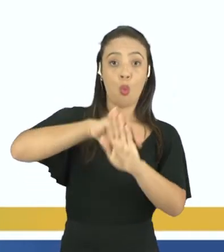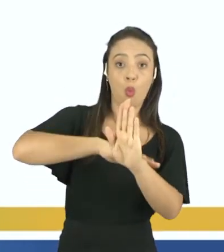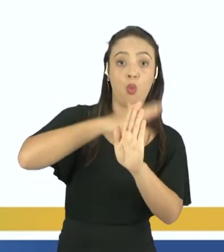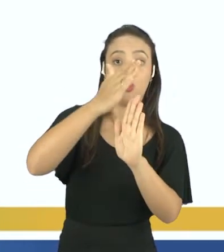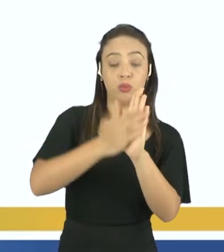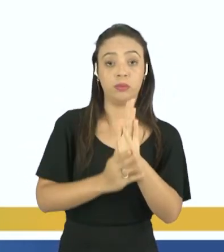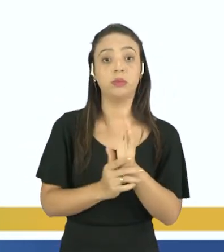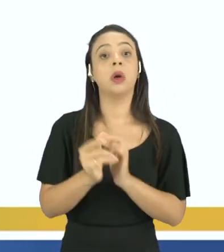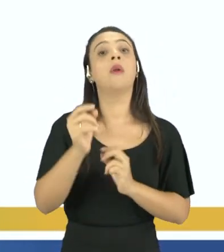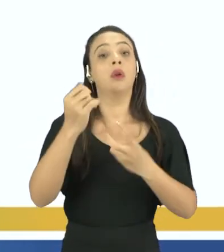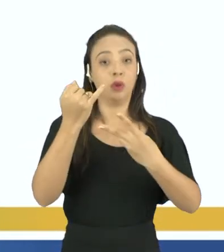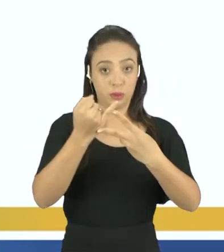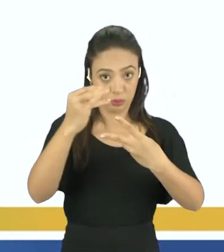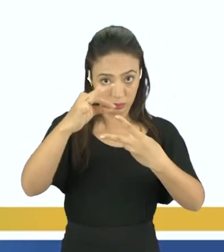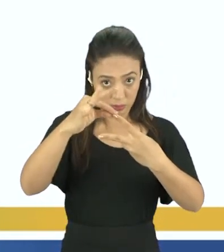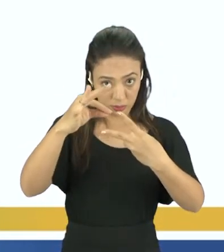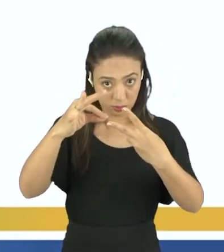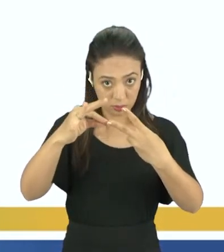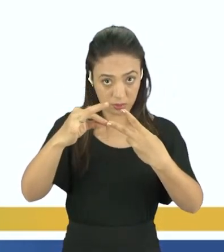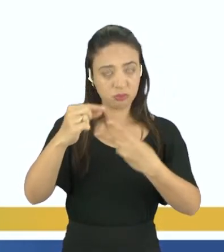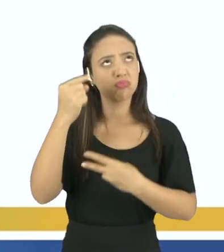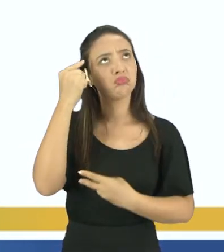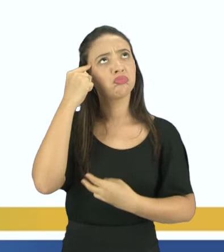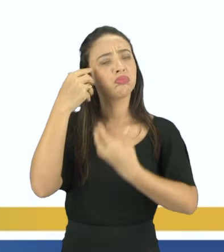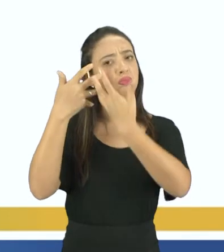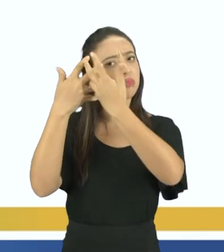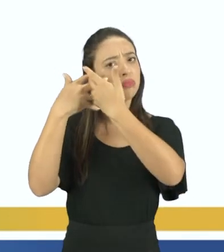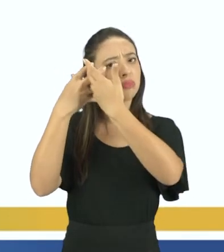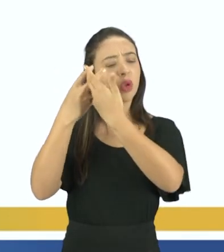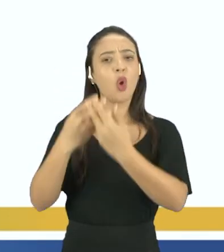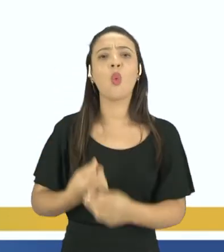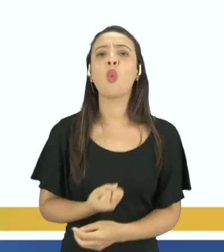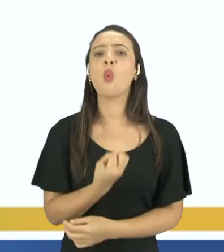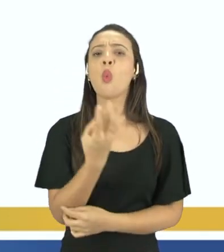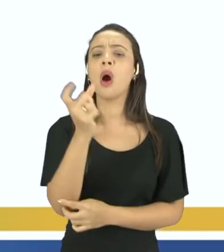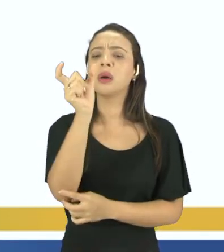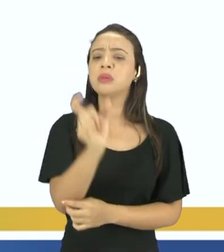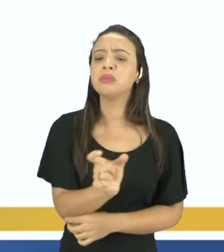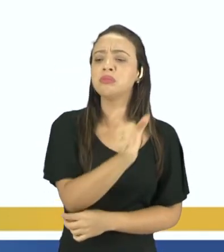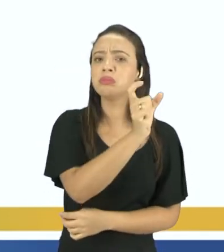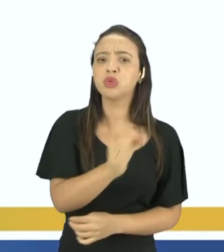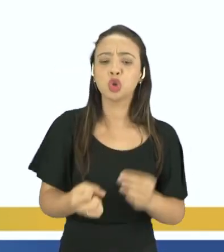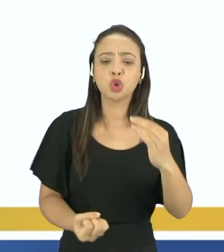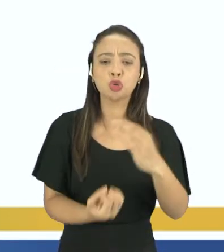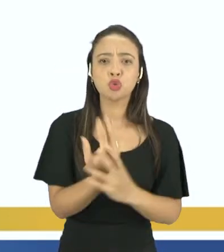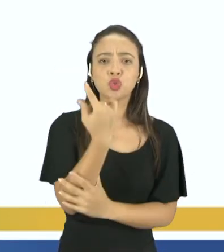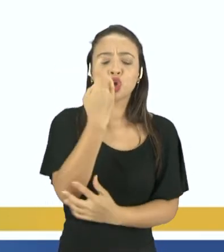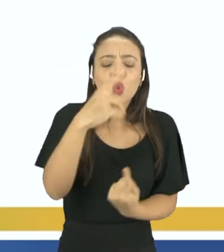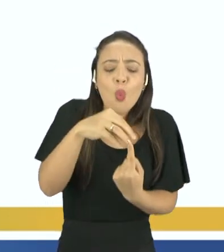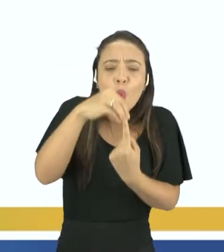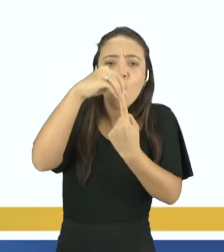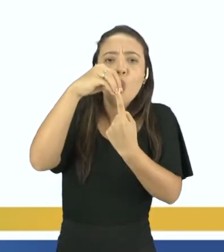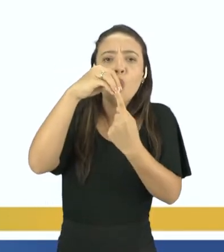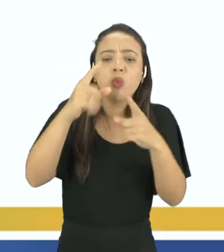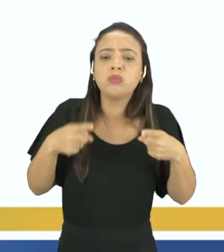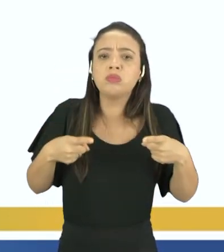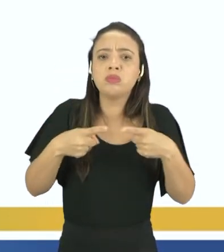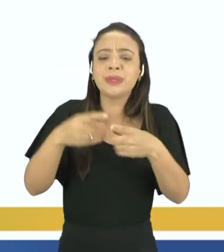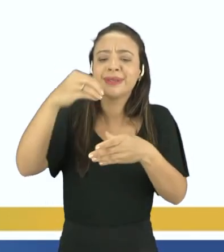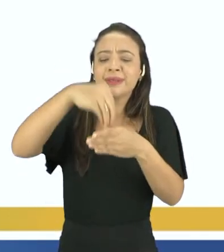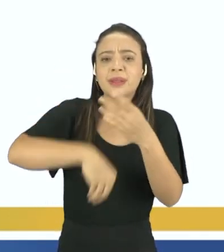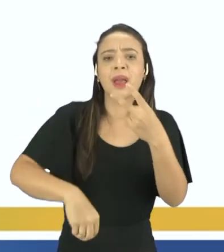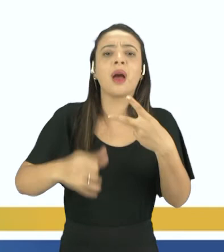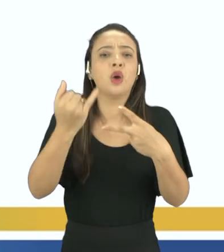lados desse polígono nós vamos pensar em Quantas diagonais saem de um único bom né desse desse